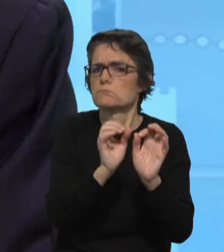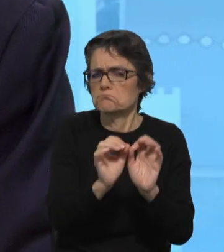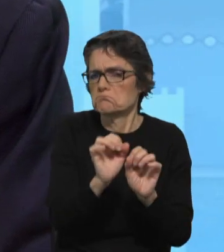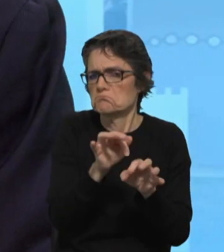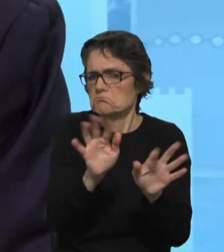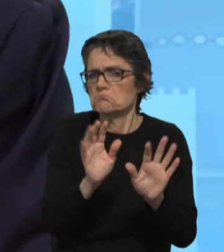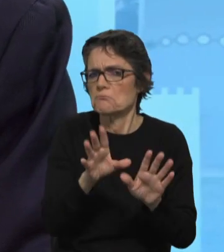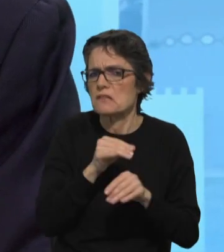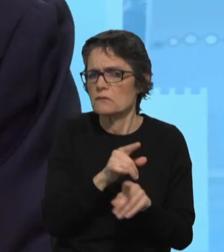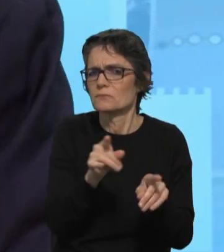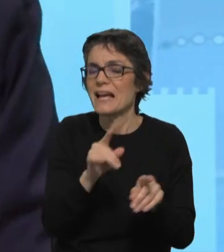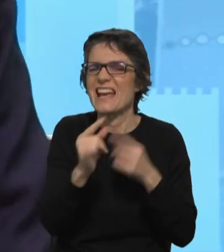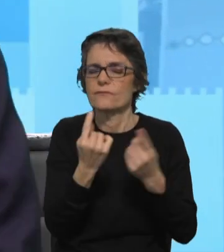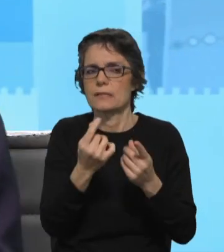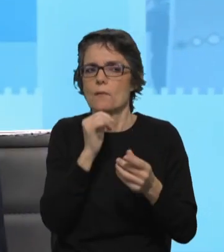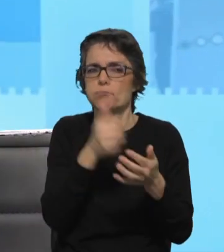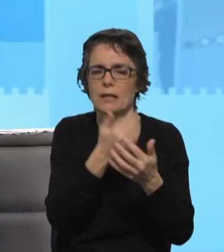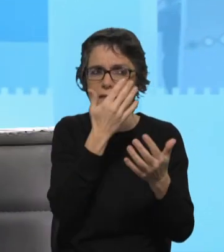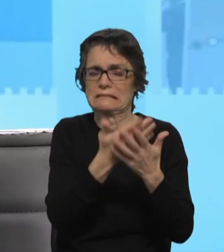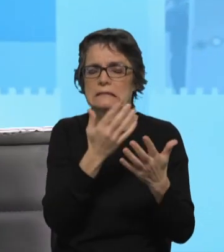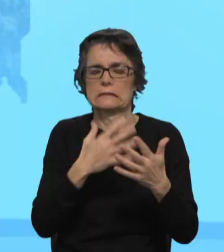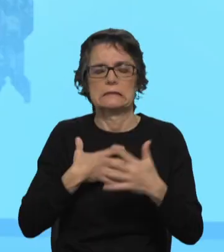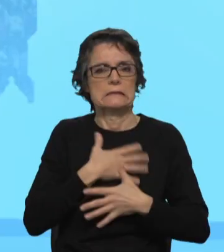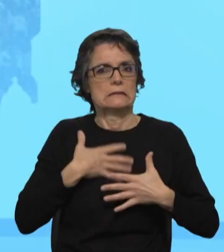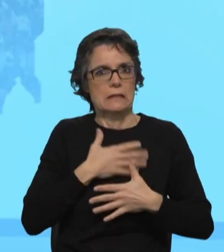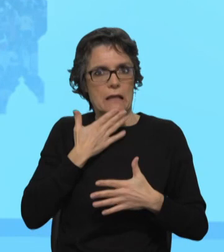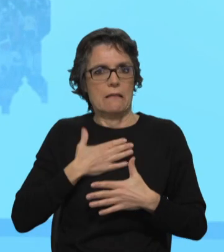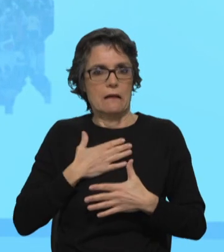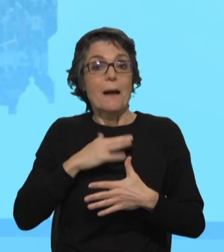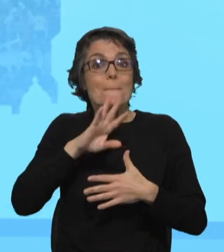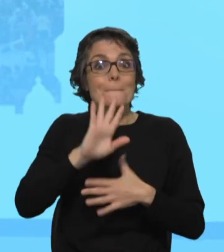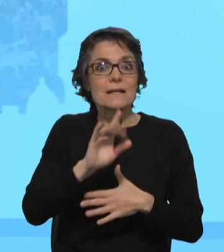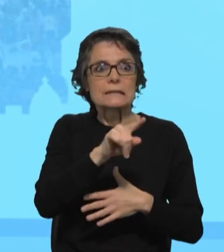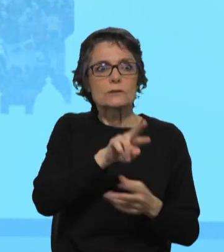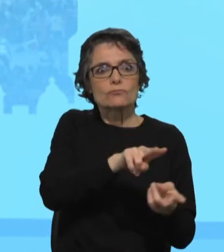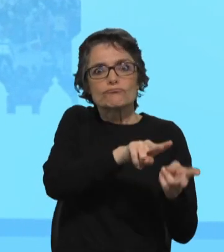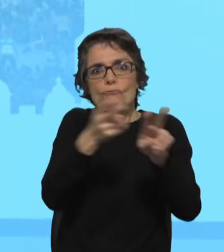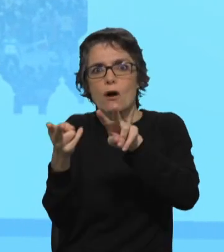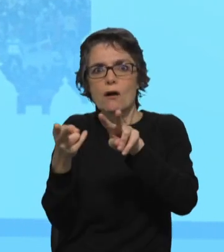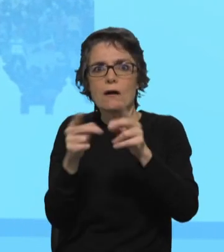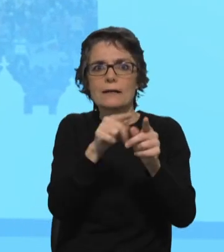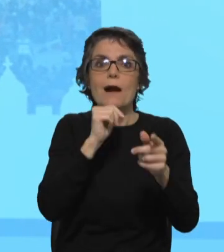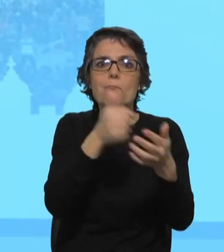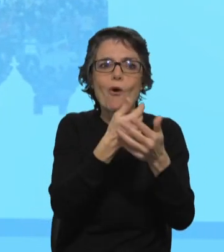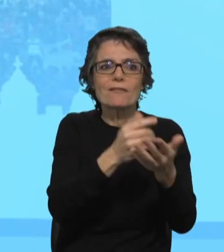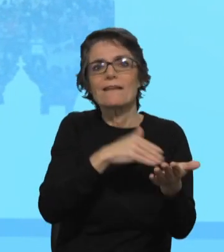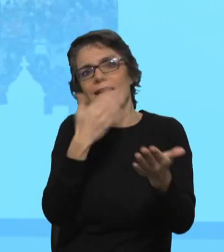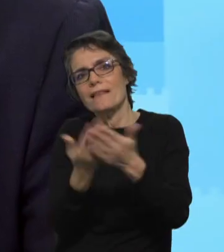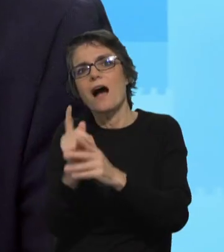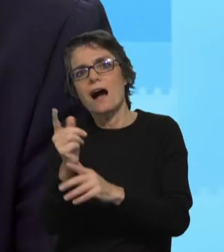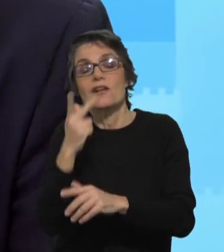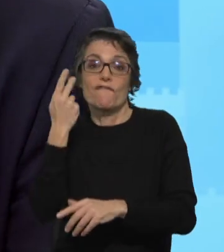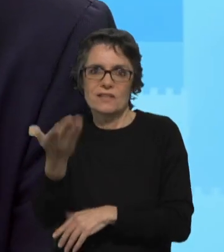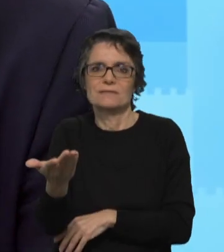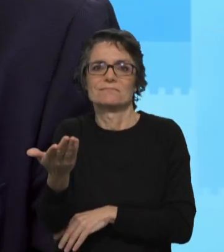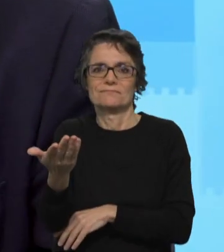este vazio nos incomoda, mas também se dá aqui uma transformação da qualidade deste silêncio. O silêncio da Sexta-feira Santa não é o